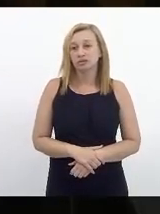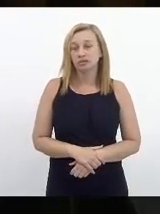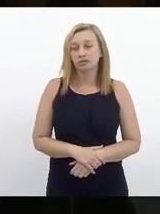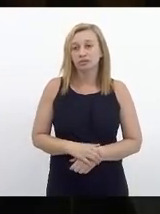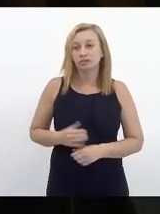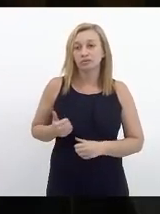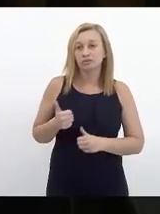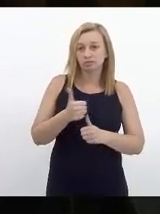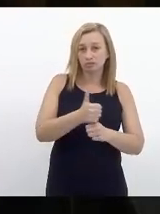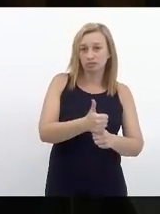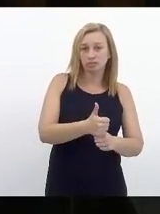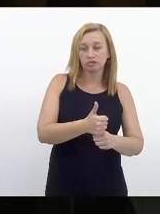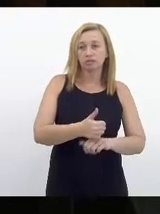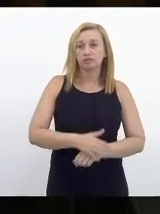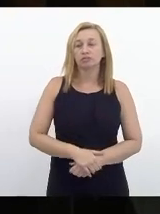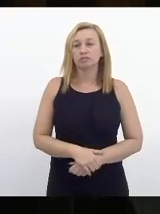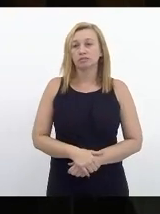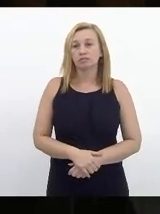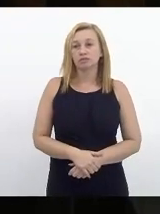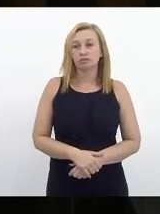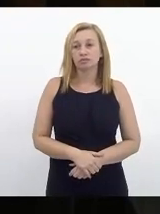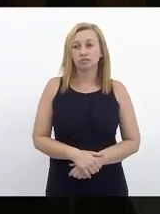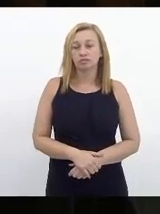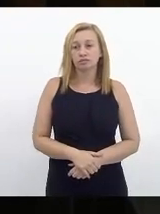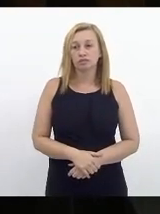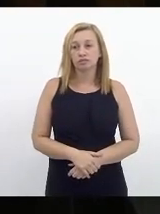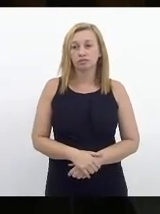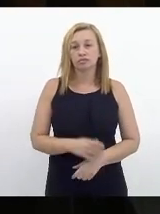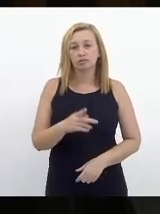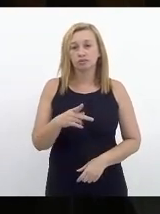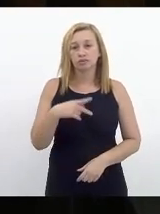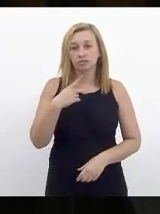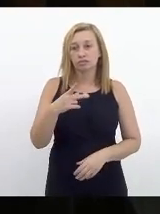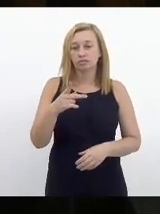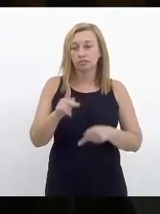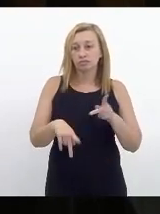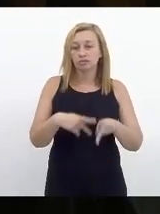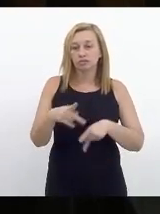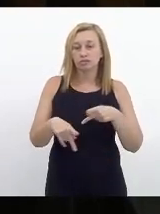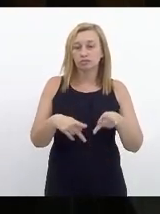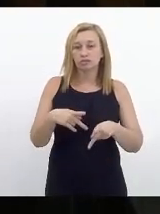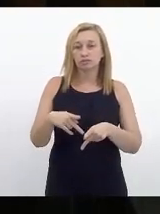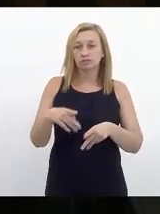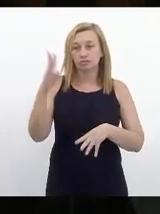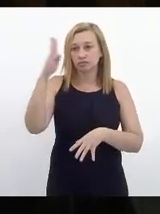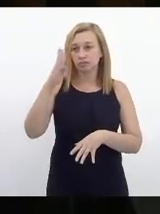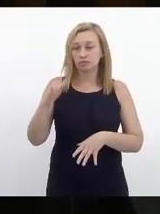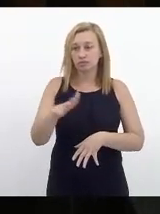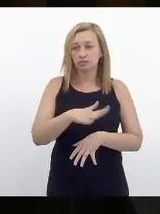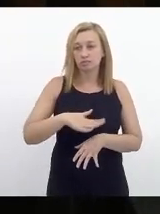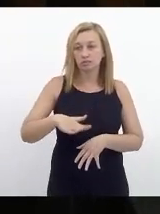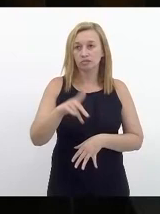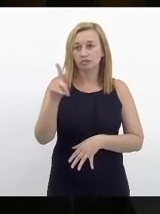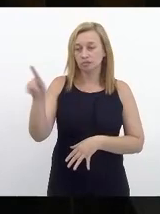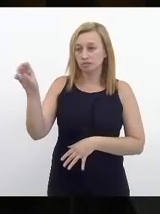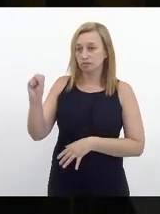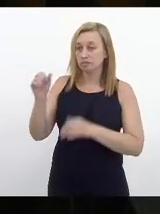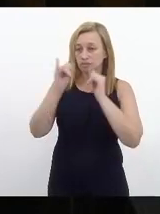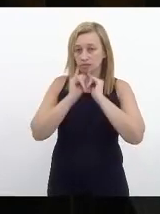assume a espoliação que faz ao povo brasileiro na área do gás e